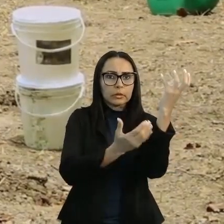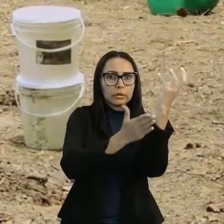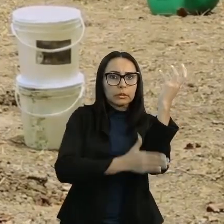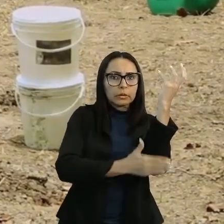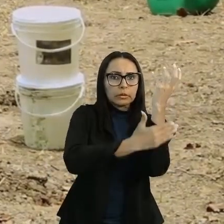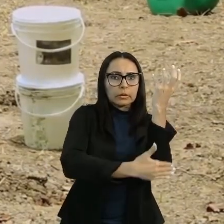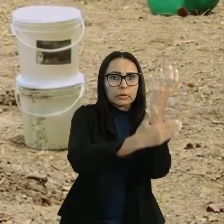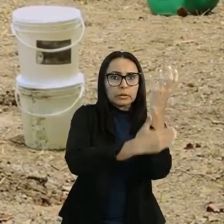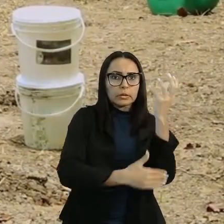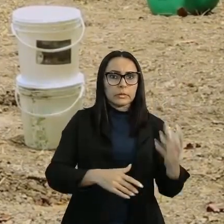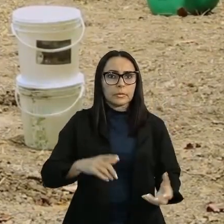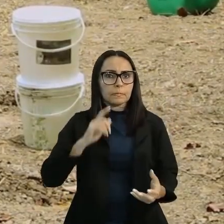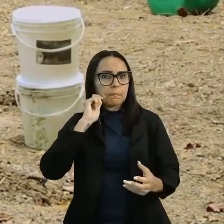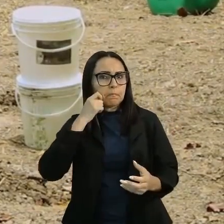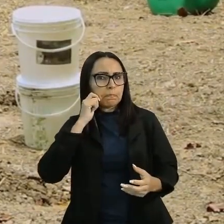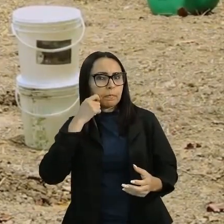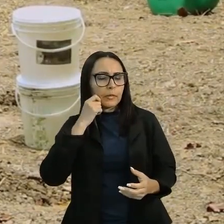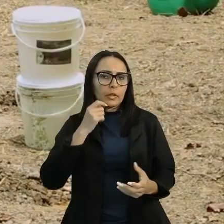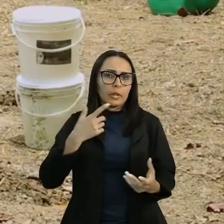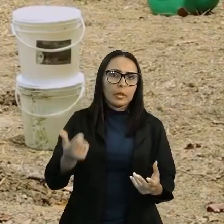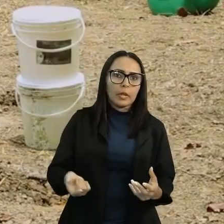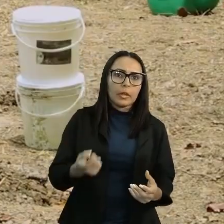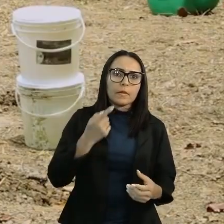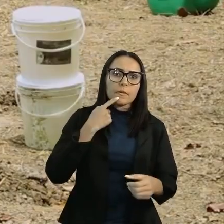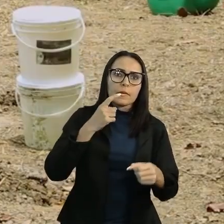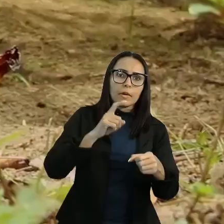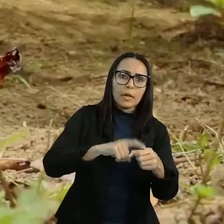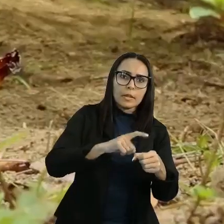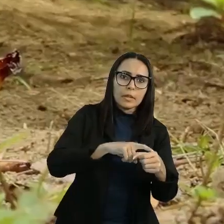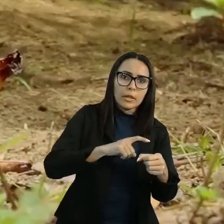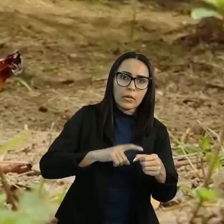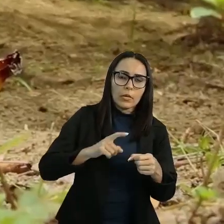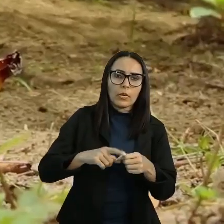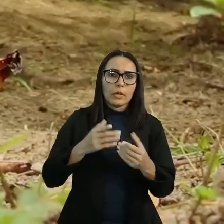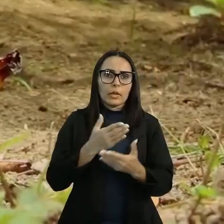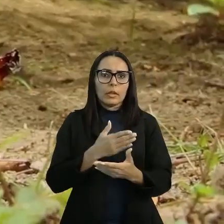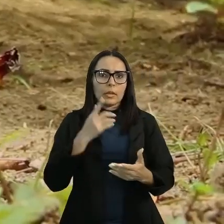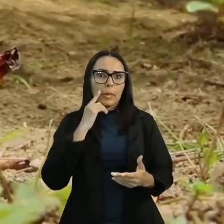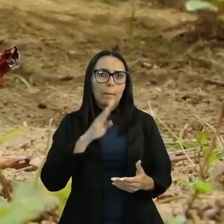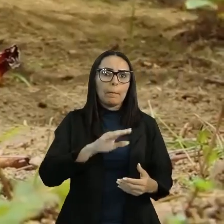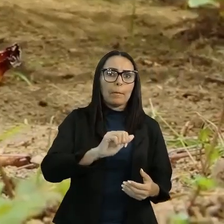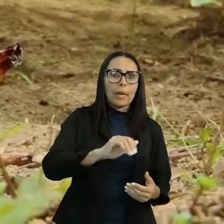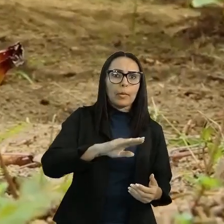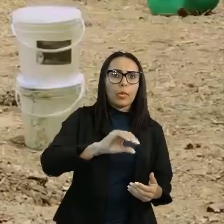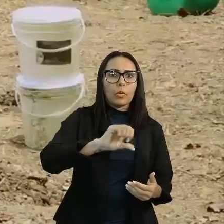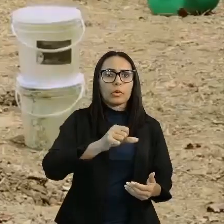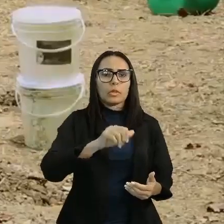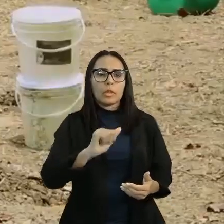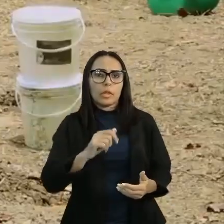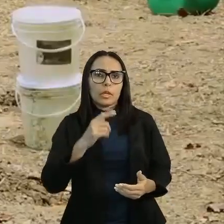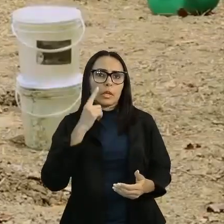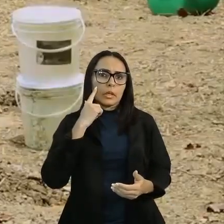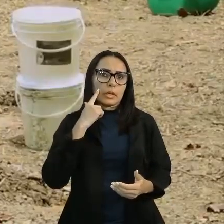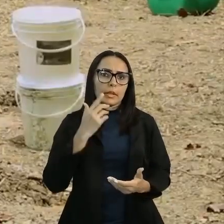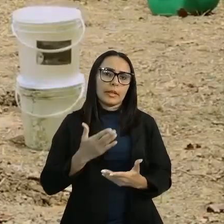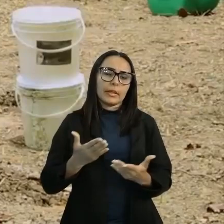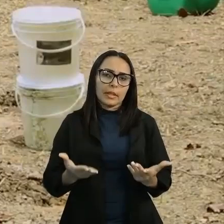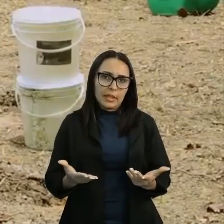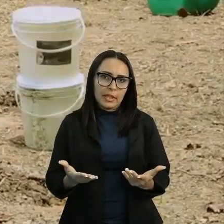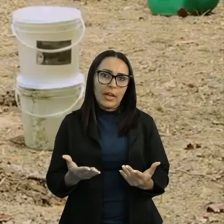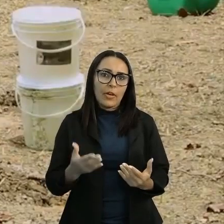inverno coletamos o estrume para a gente poder reutilizar para a terra. Então aqui, esse